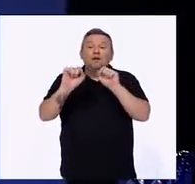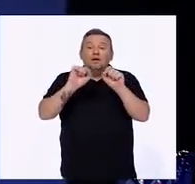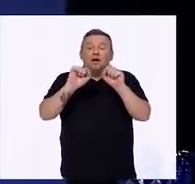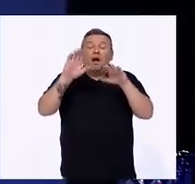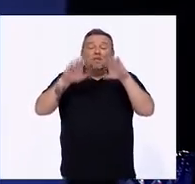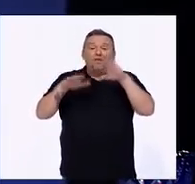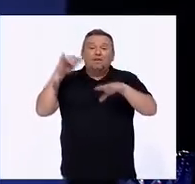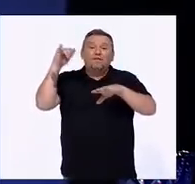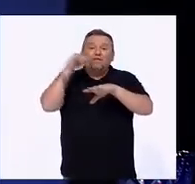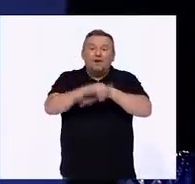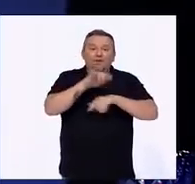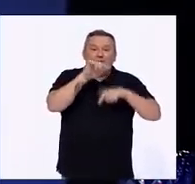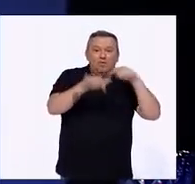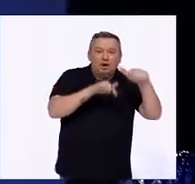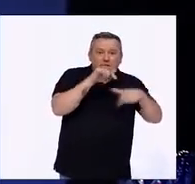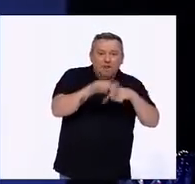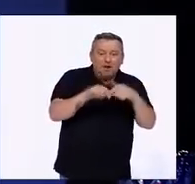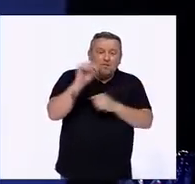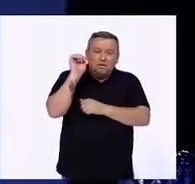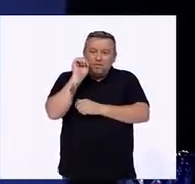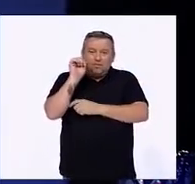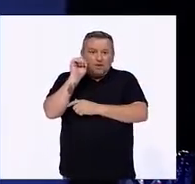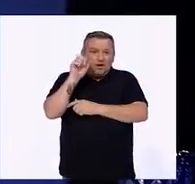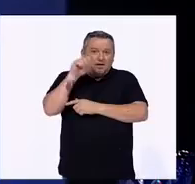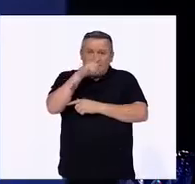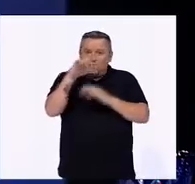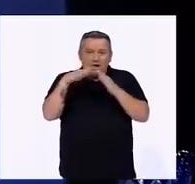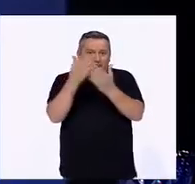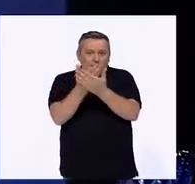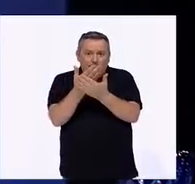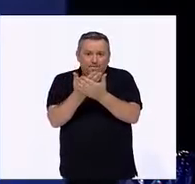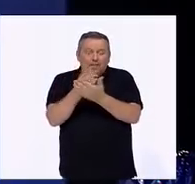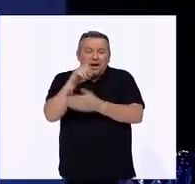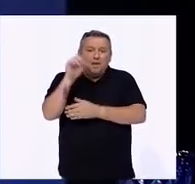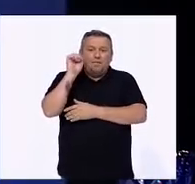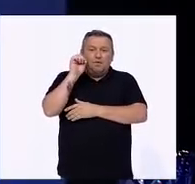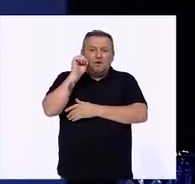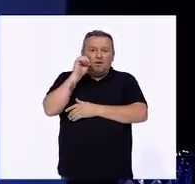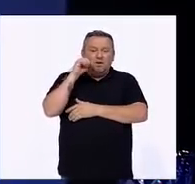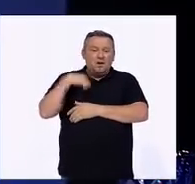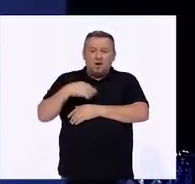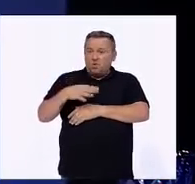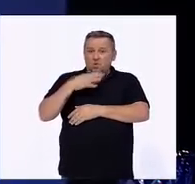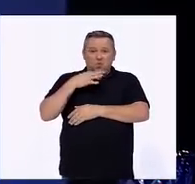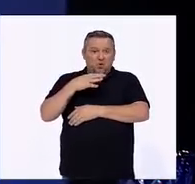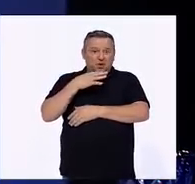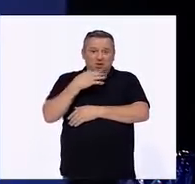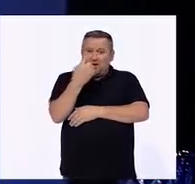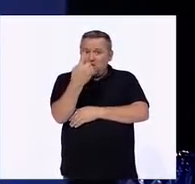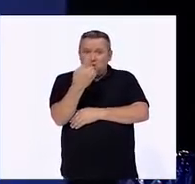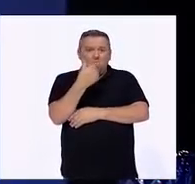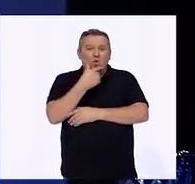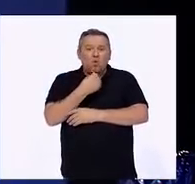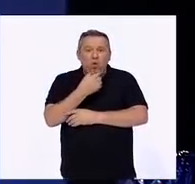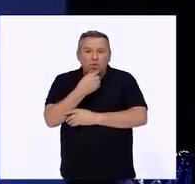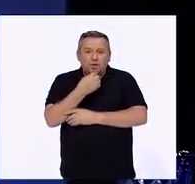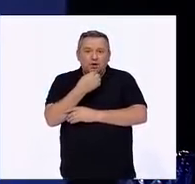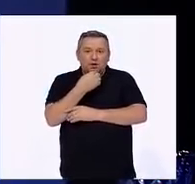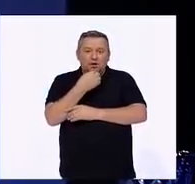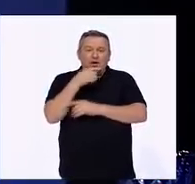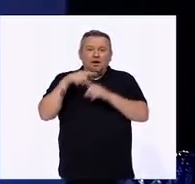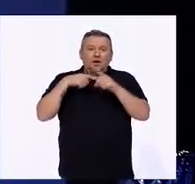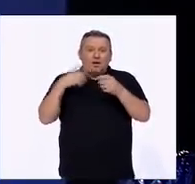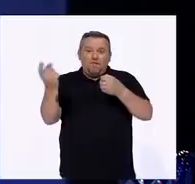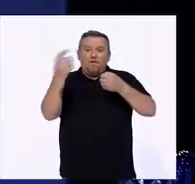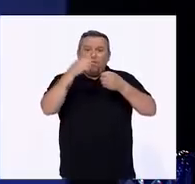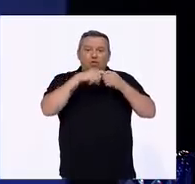trabalho se não tem creche? É a mulher. Eu sempre brinco com os trabalhadores, que eu não conheço nenhum homem peão, trabalhador de fábrica, que tenha deixado de voltar